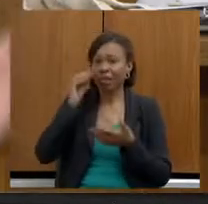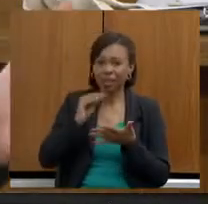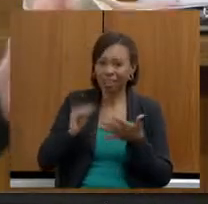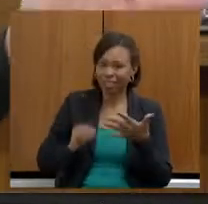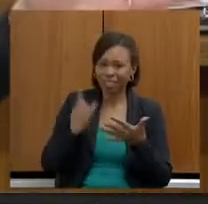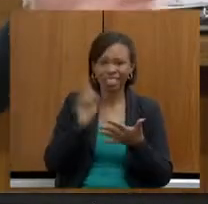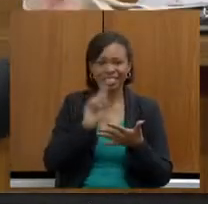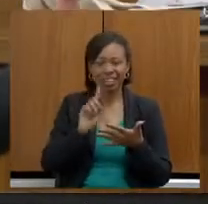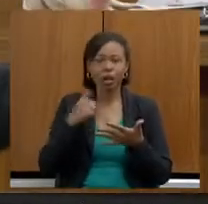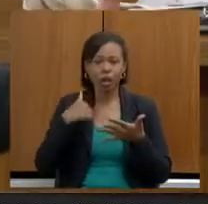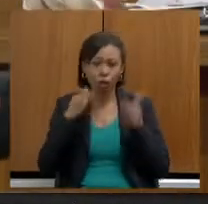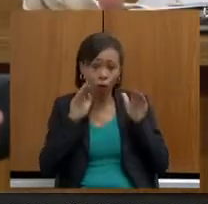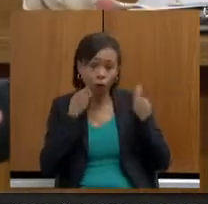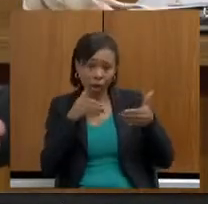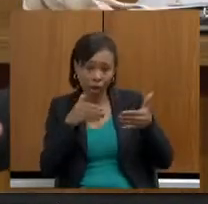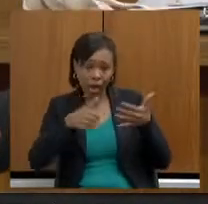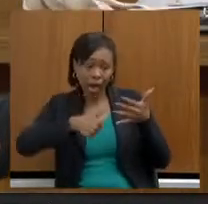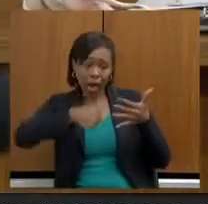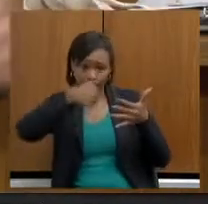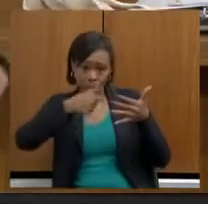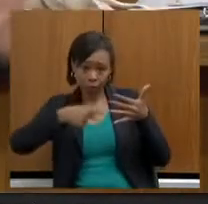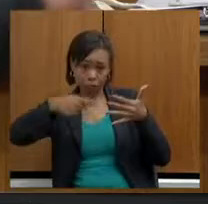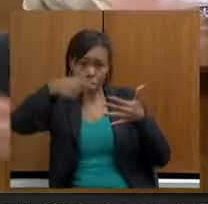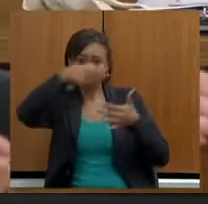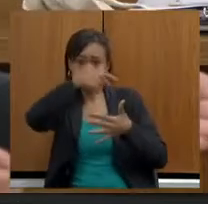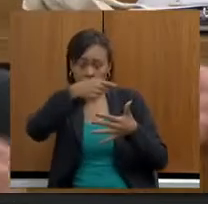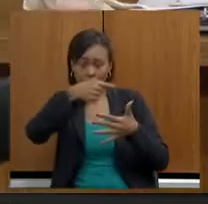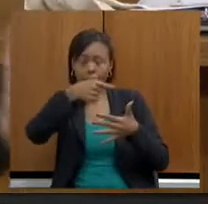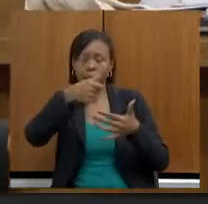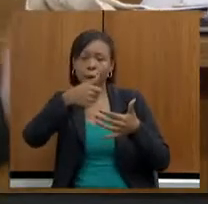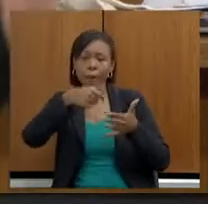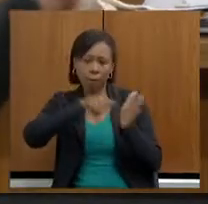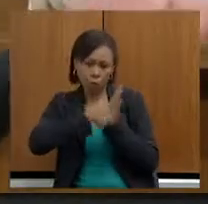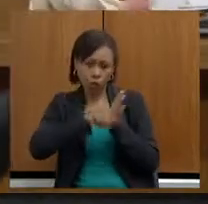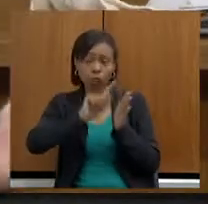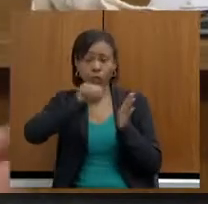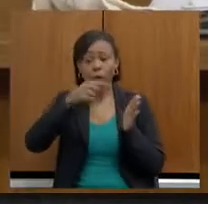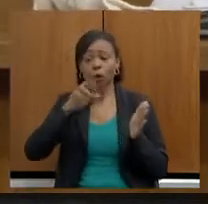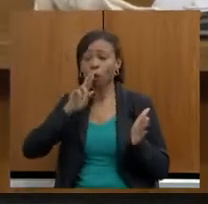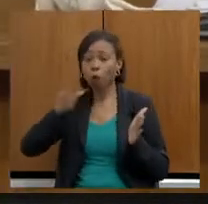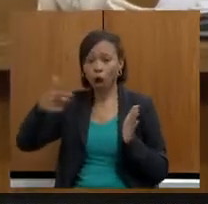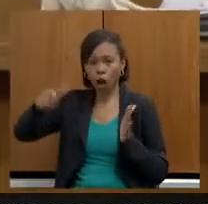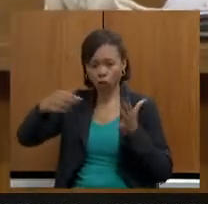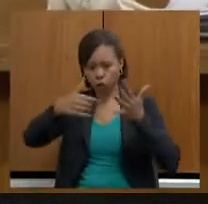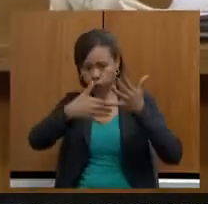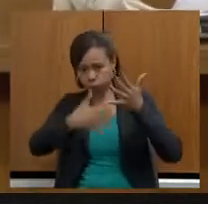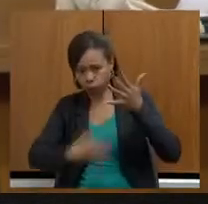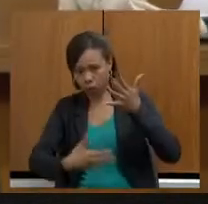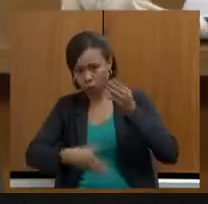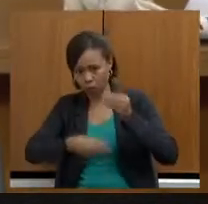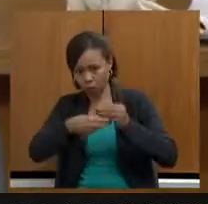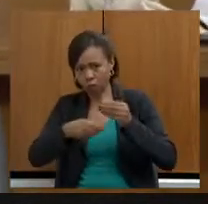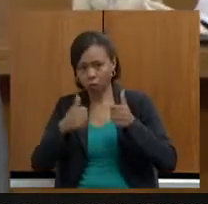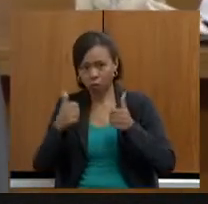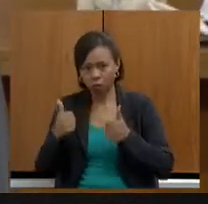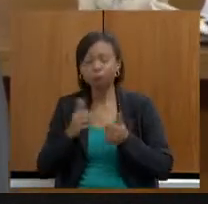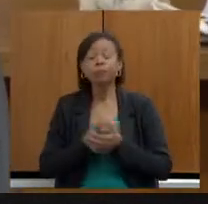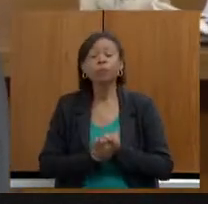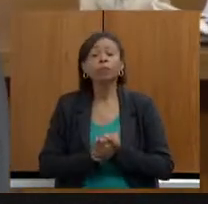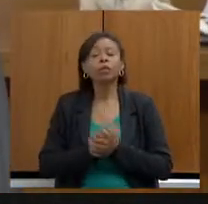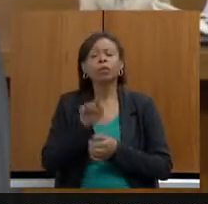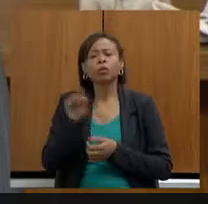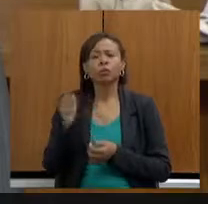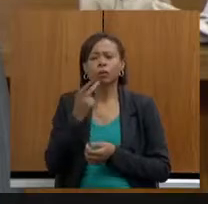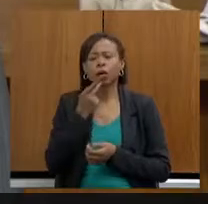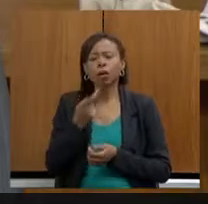alguma delas eu vou me ater aquelas iniciais que o senhor colocou e a gente responde por escrito as complementares é o